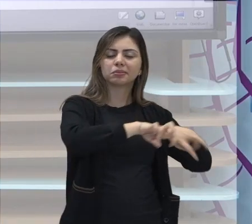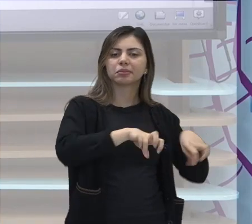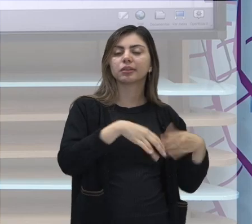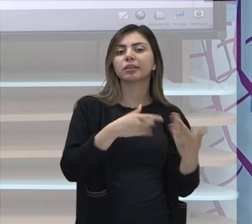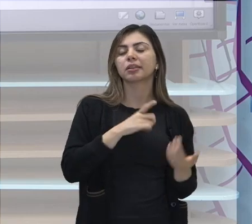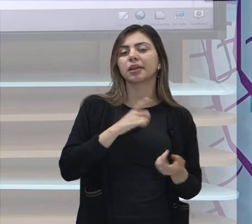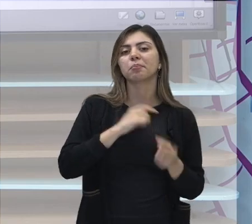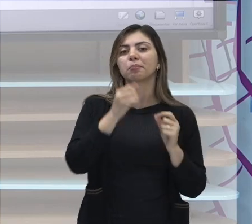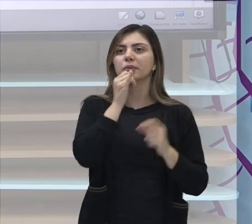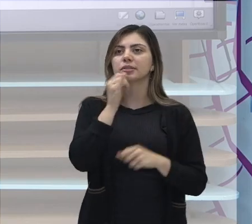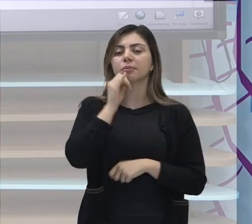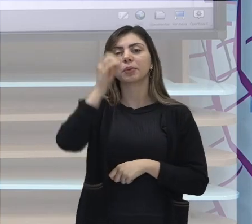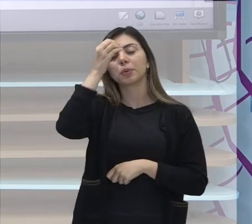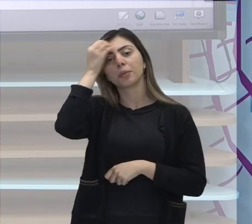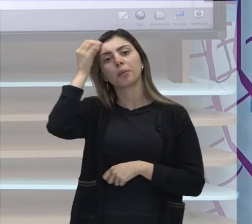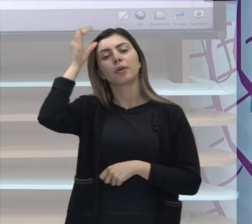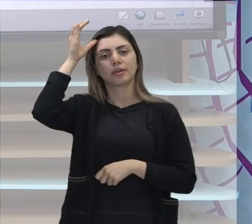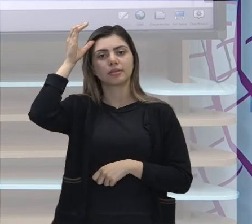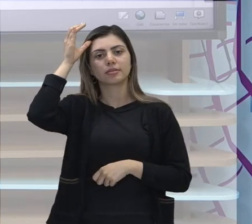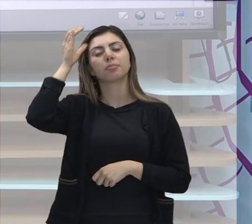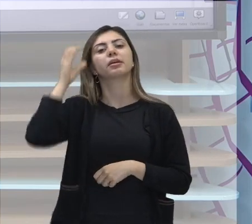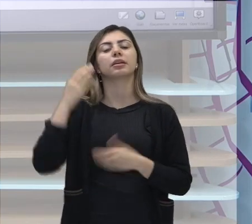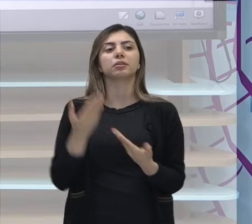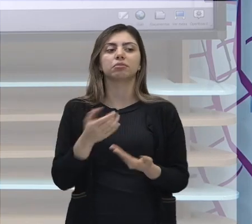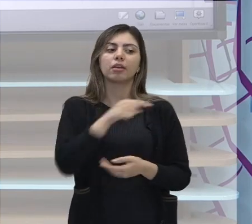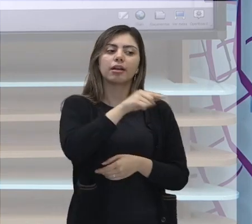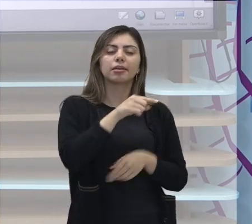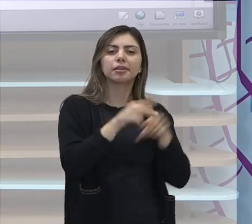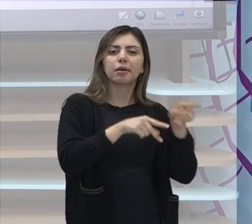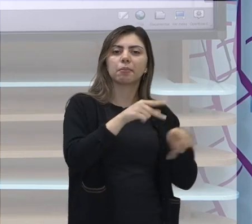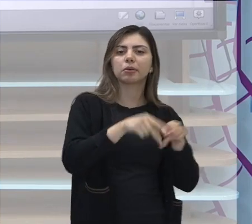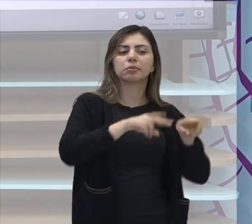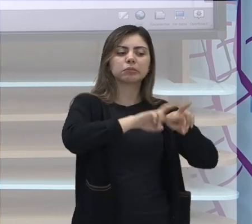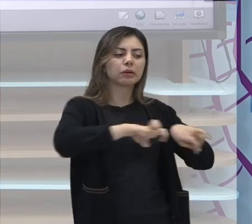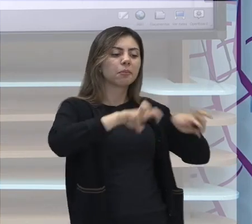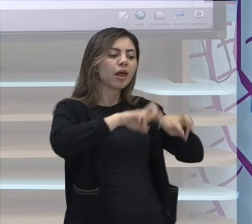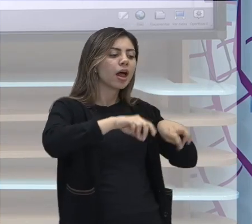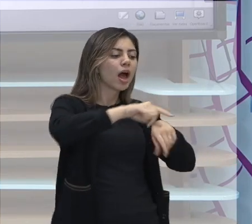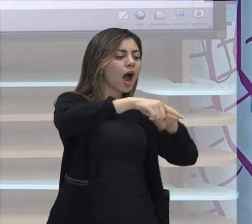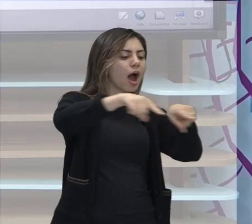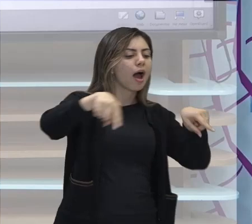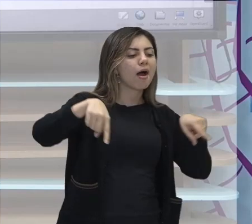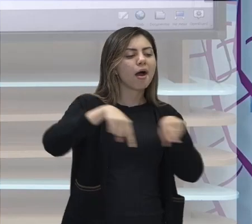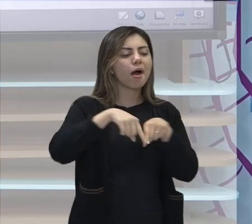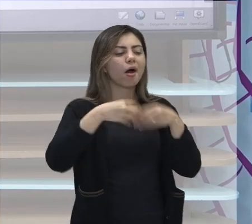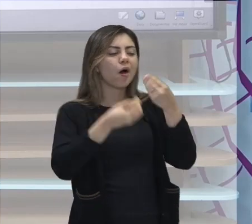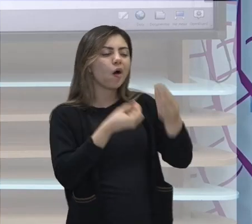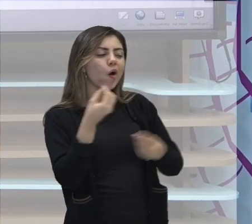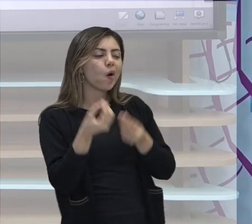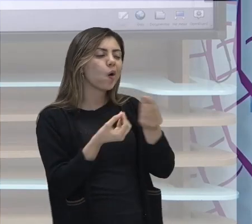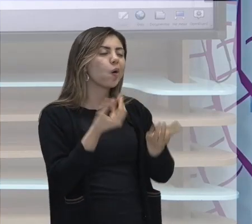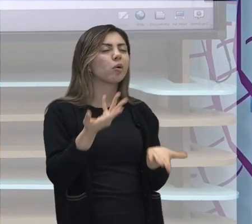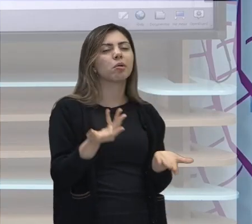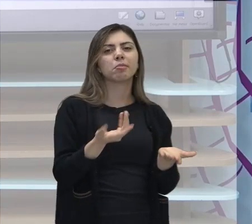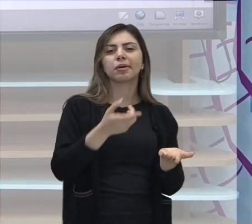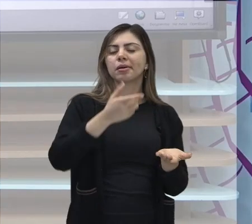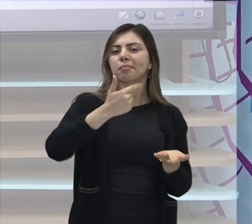você explora o conhecimento daquele povo sobre o terreno, né, sobre os produtos na